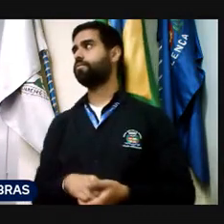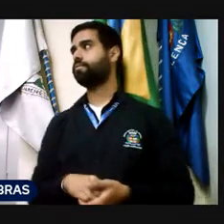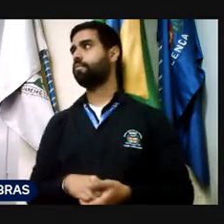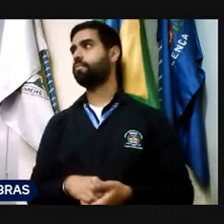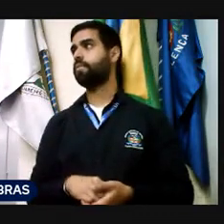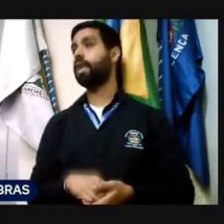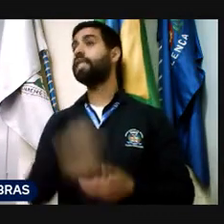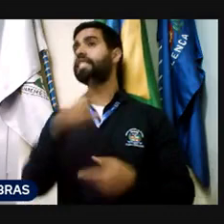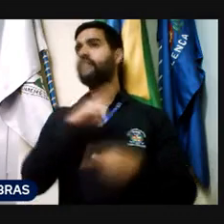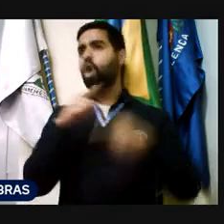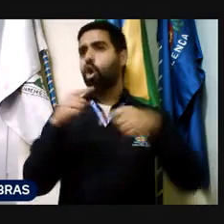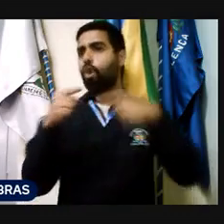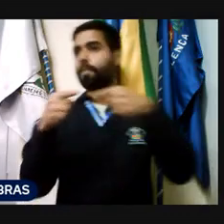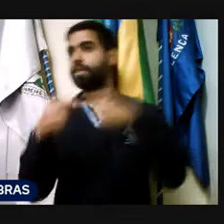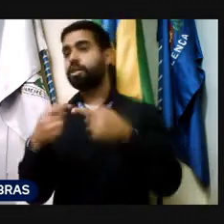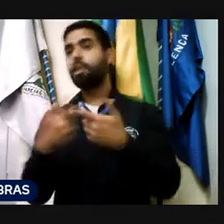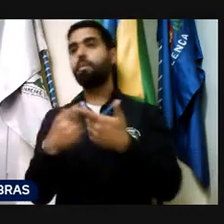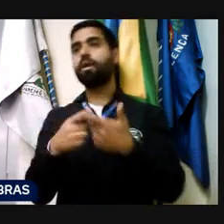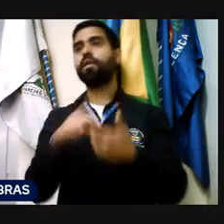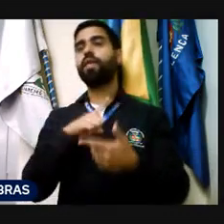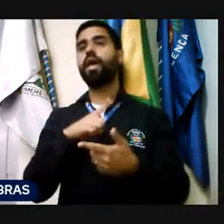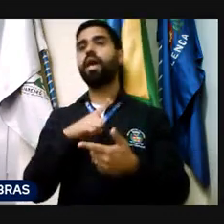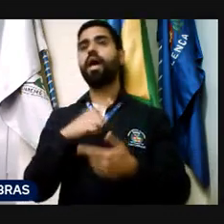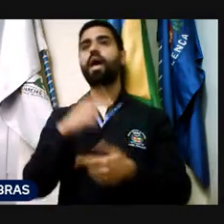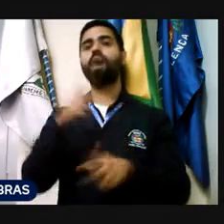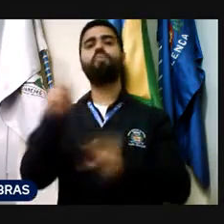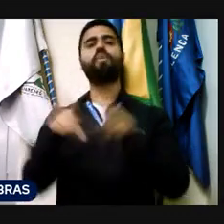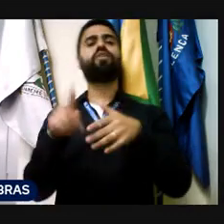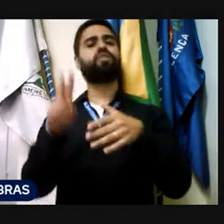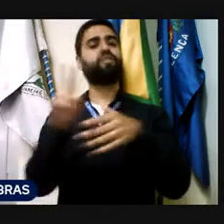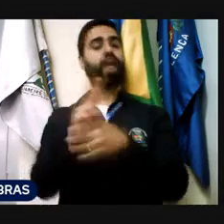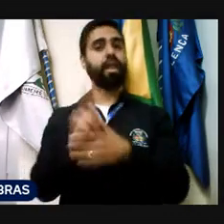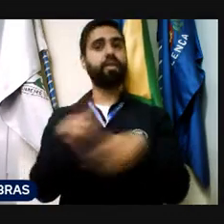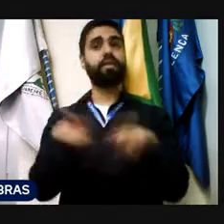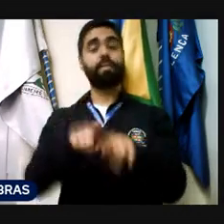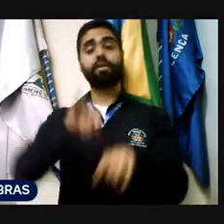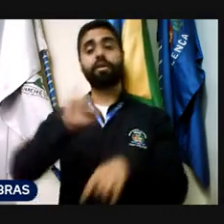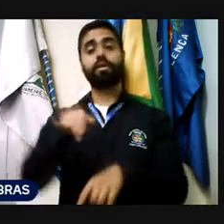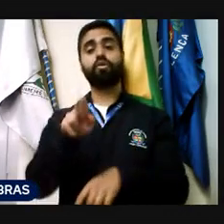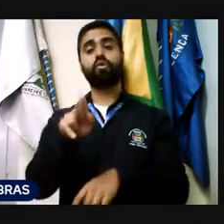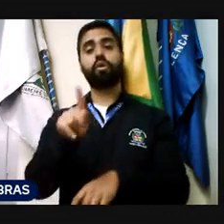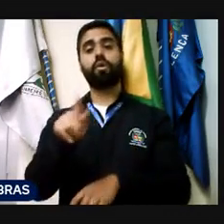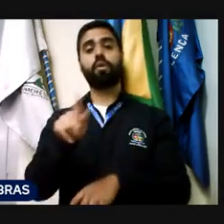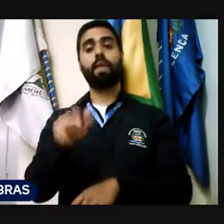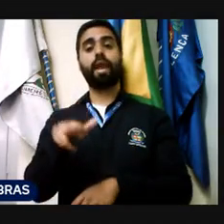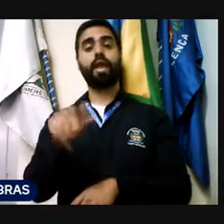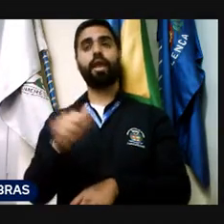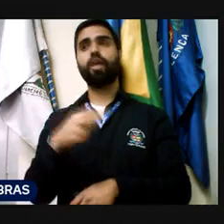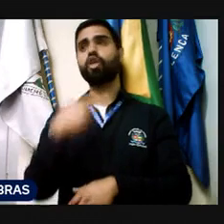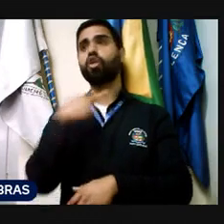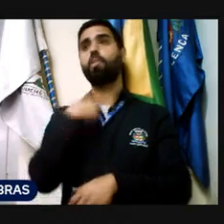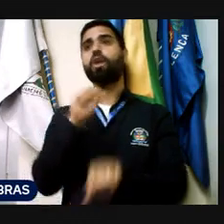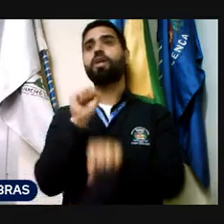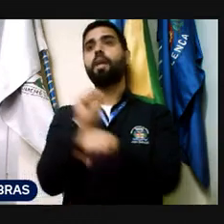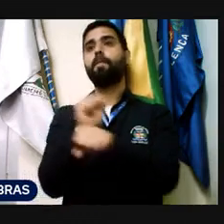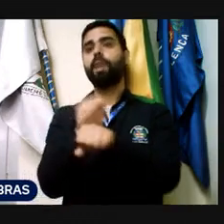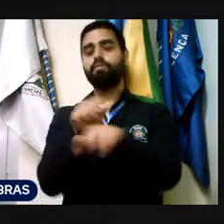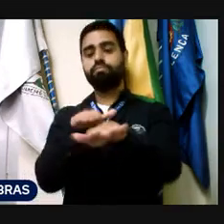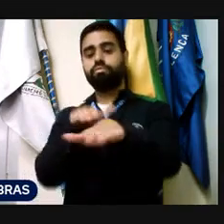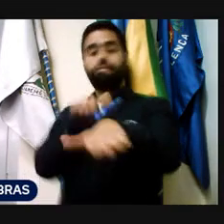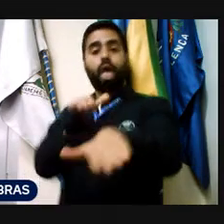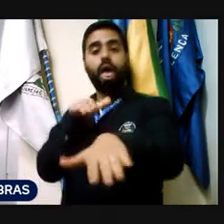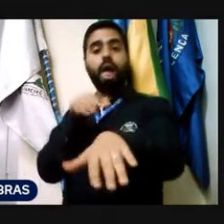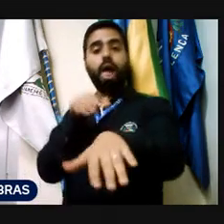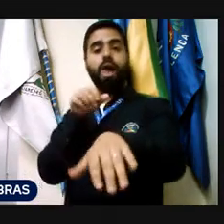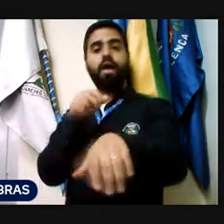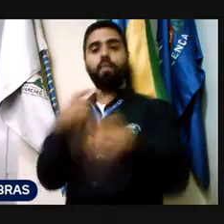meta em detrimento do povo de Valença e detrimento do povo de Paraná. E não se pode parar um veículo na Avenida Barão Santa